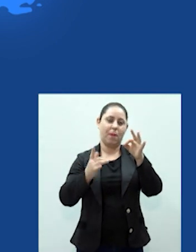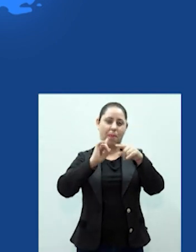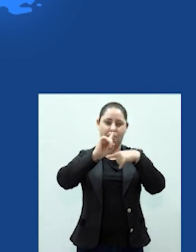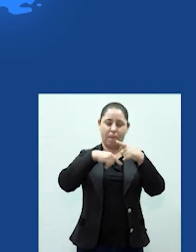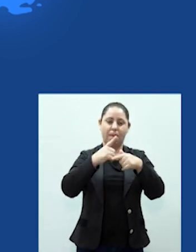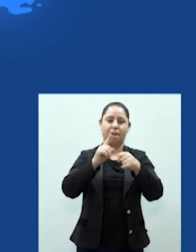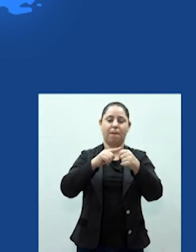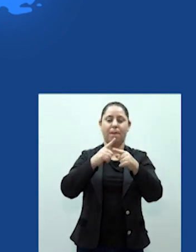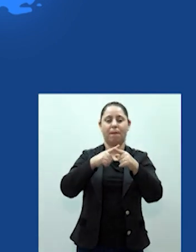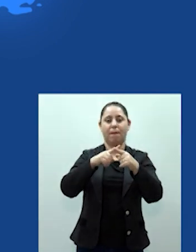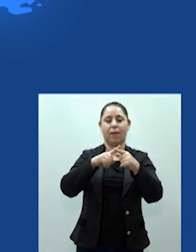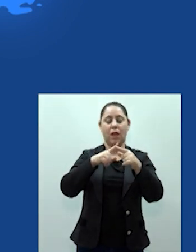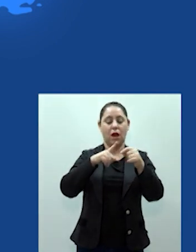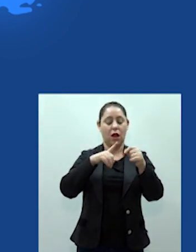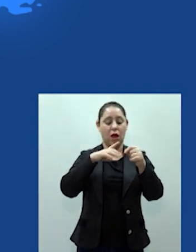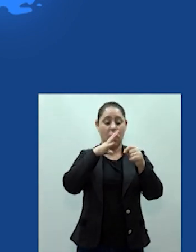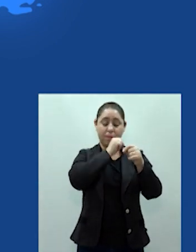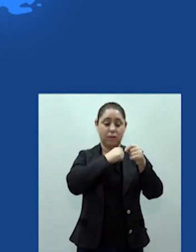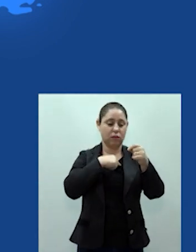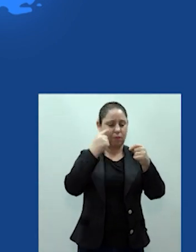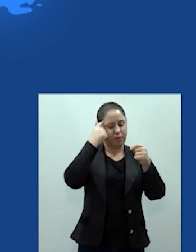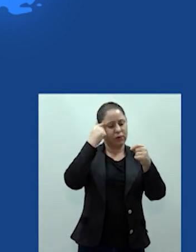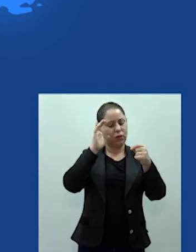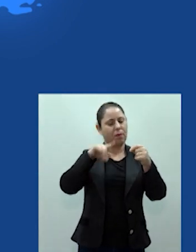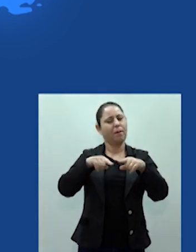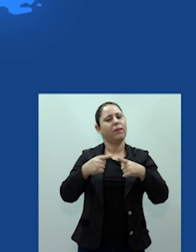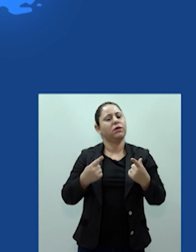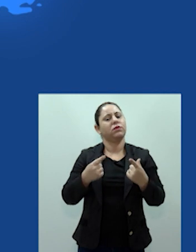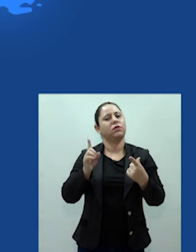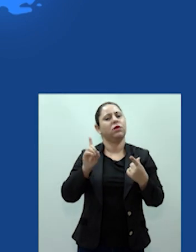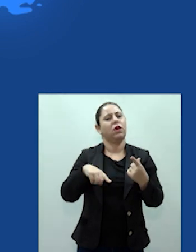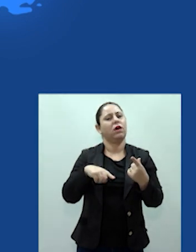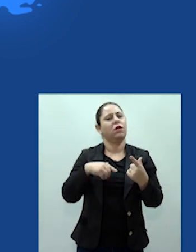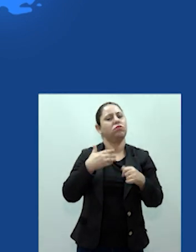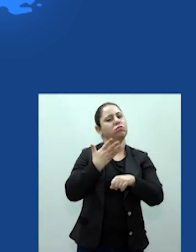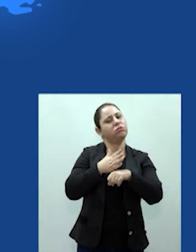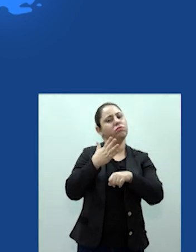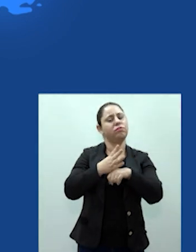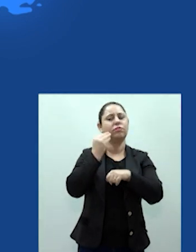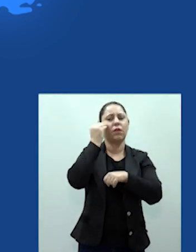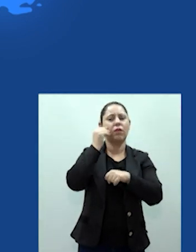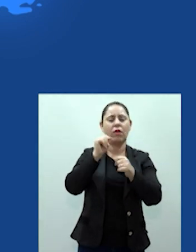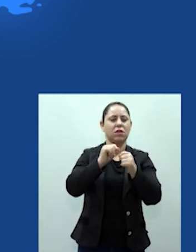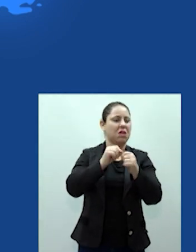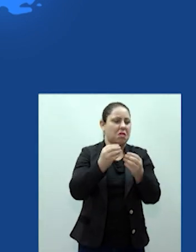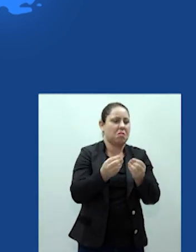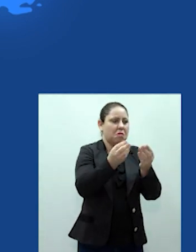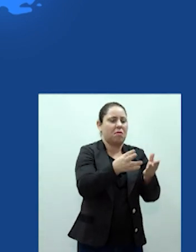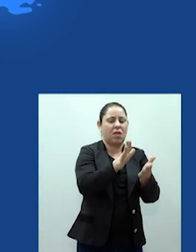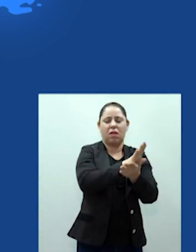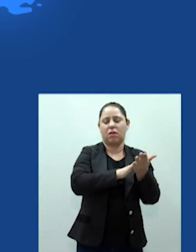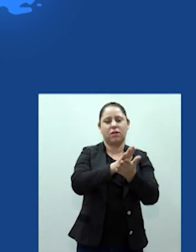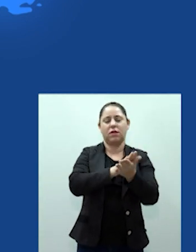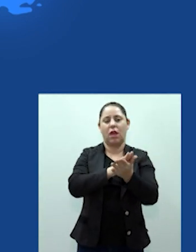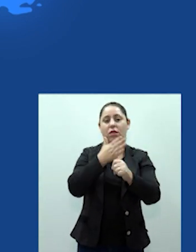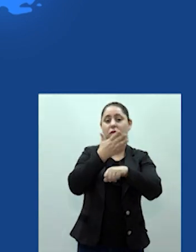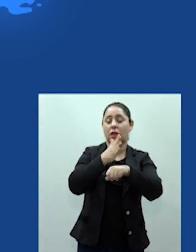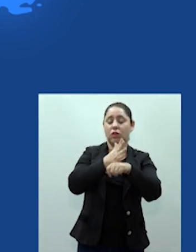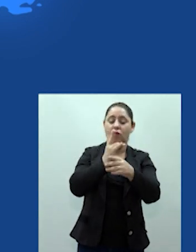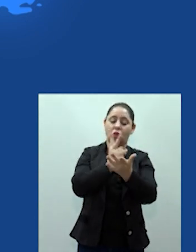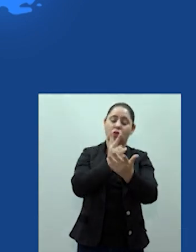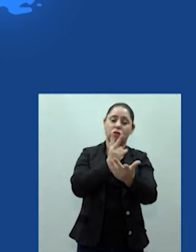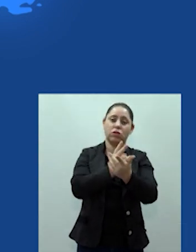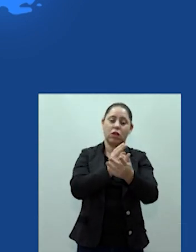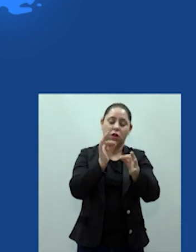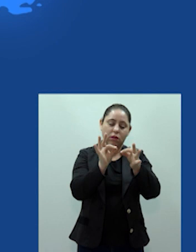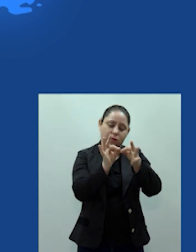estraguei, né? Aí em fração de segundos, eu falei, bom, mas isso é um teste, né? Eu não estou fazendo para ninguém, né? Uma encomenda, não é nada,